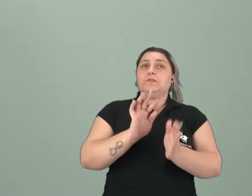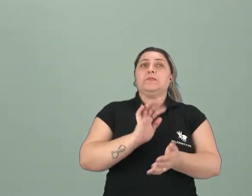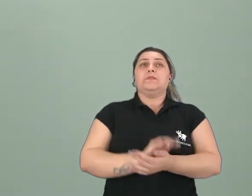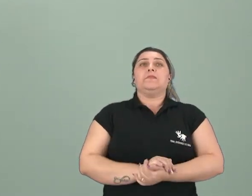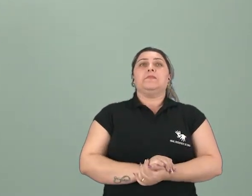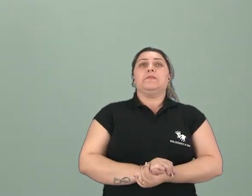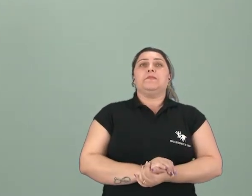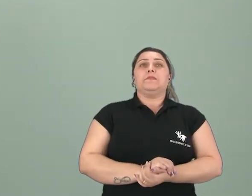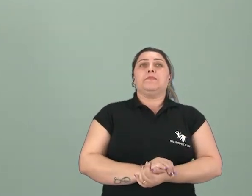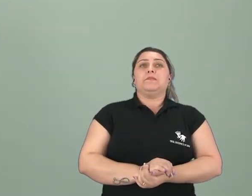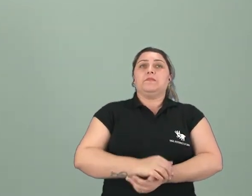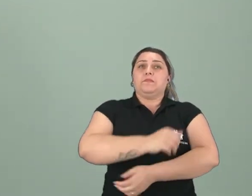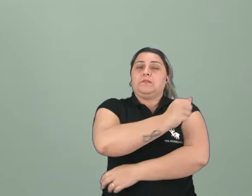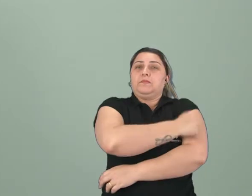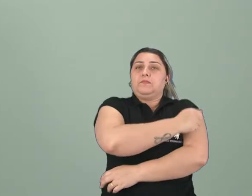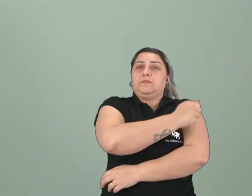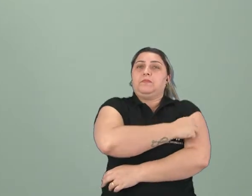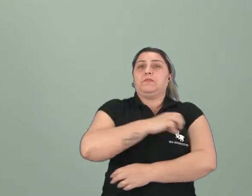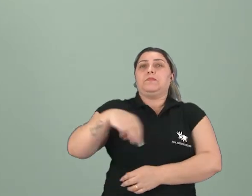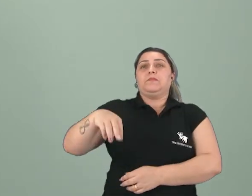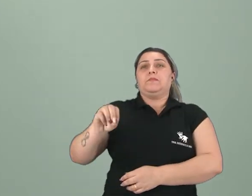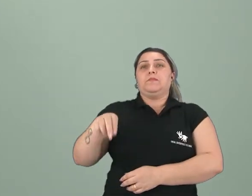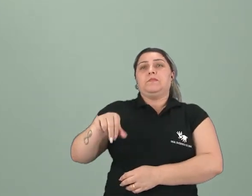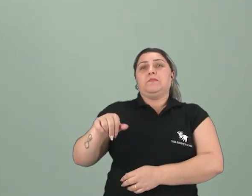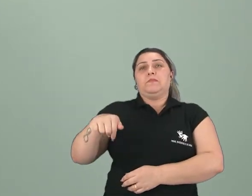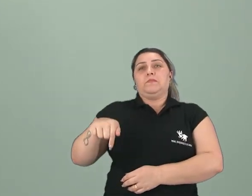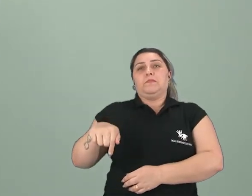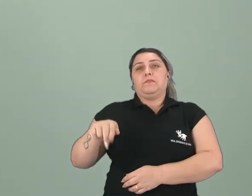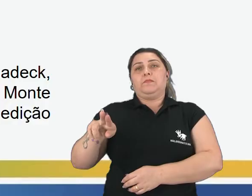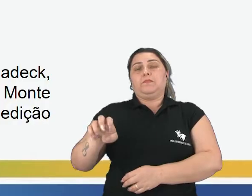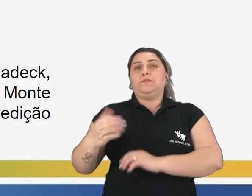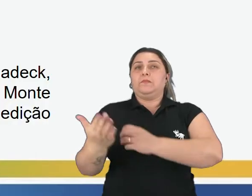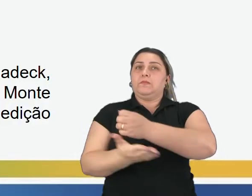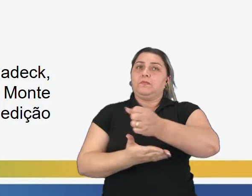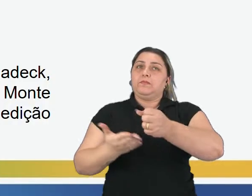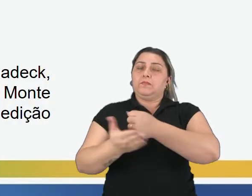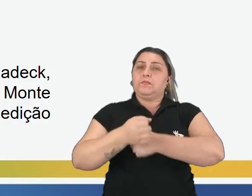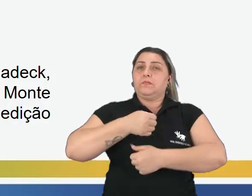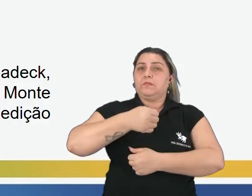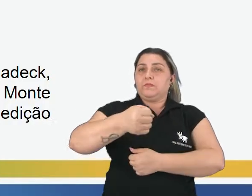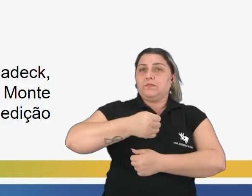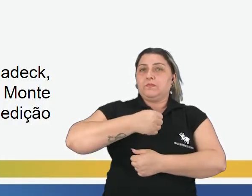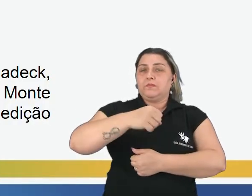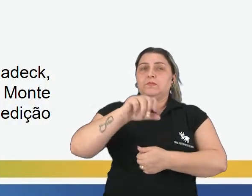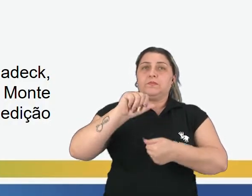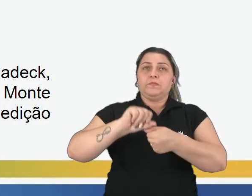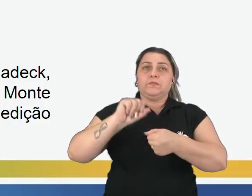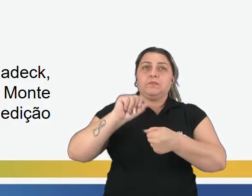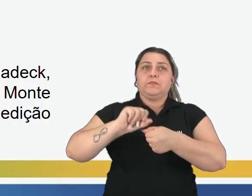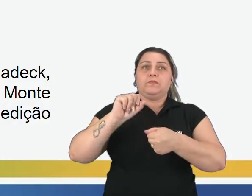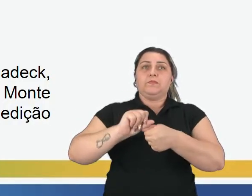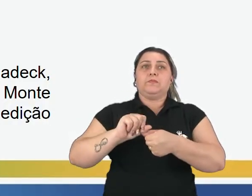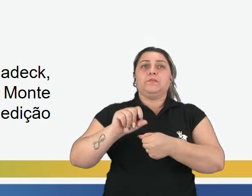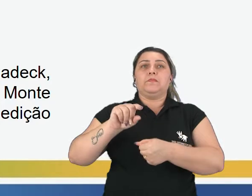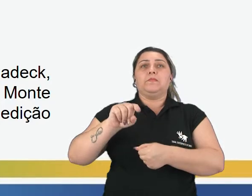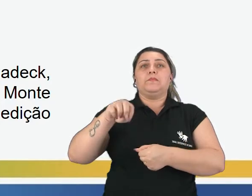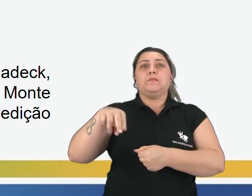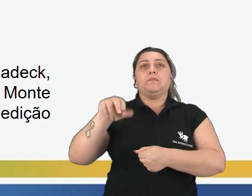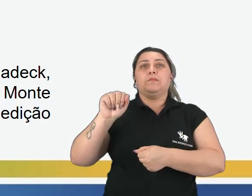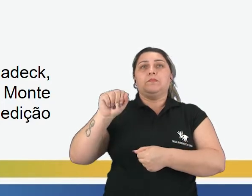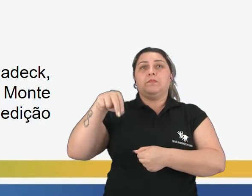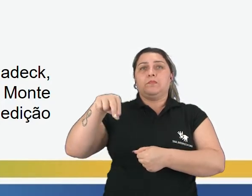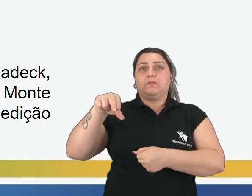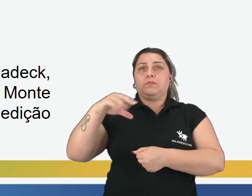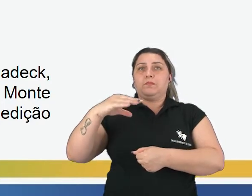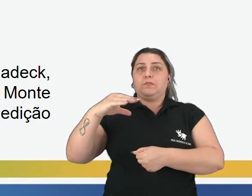de uma aluna, Monique Carvalho. Este texto foi baseado na entrevista feita com a senhora Nancy